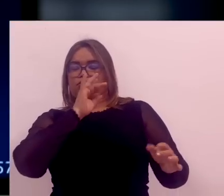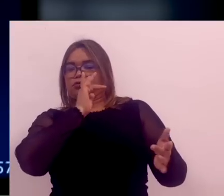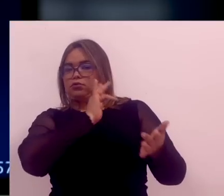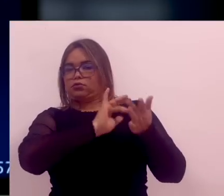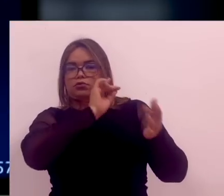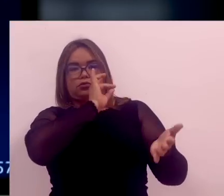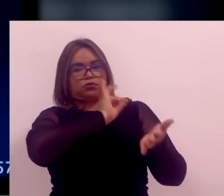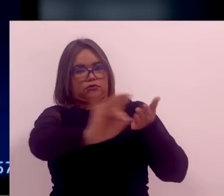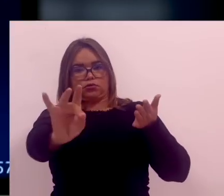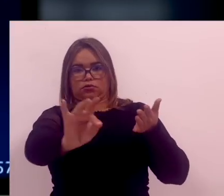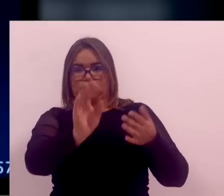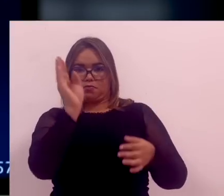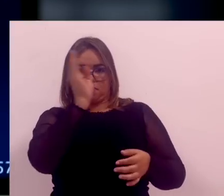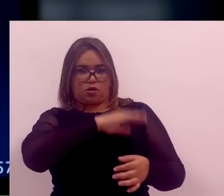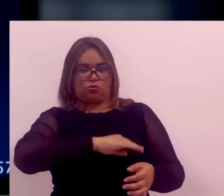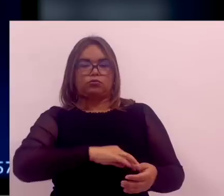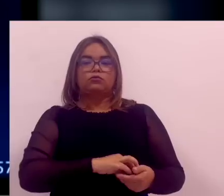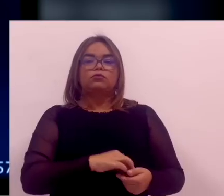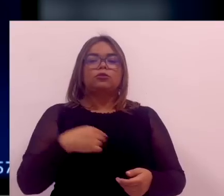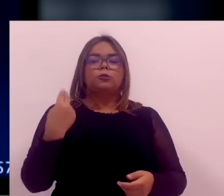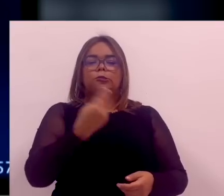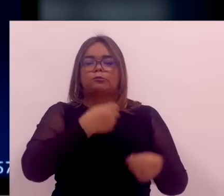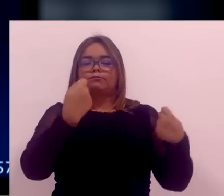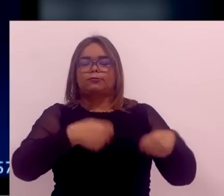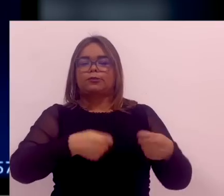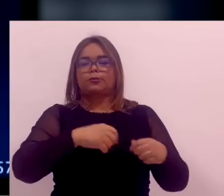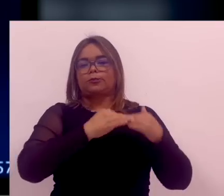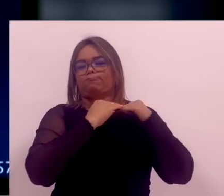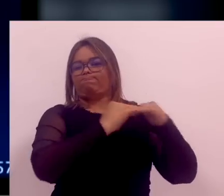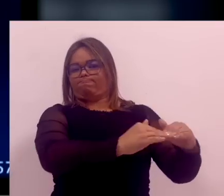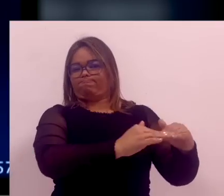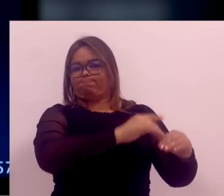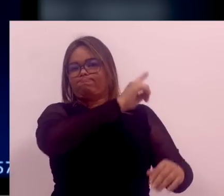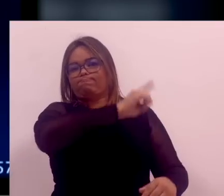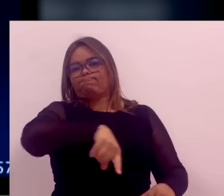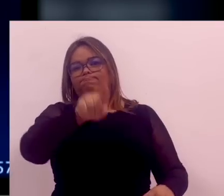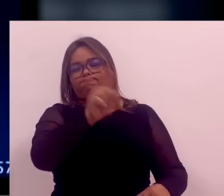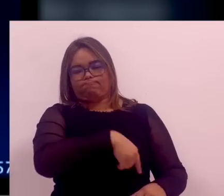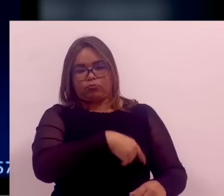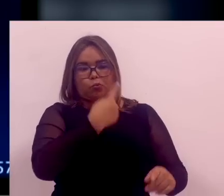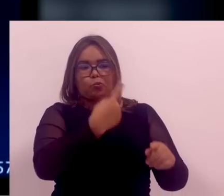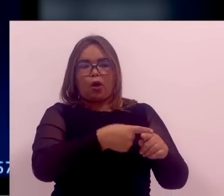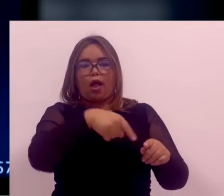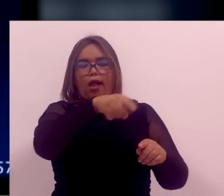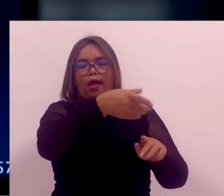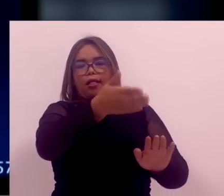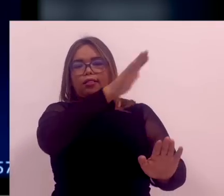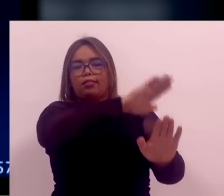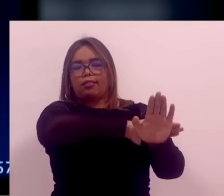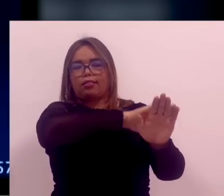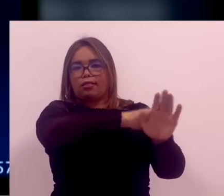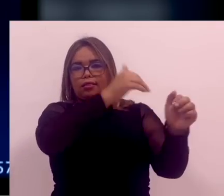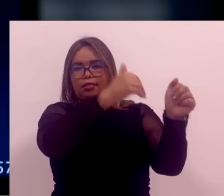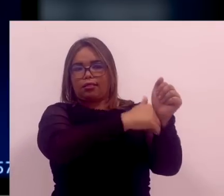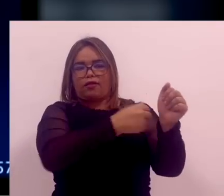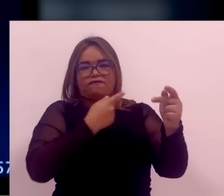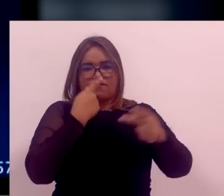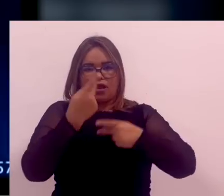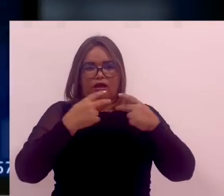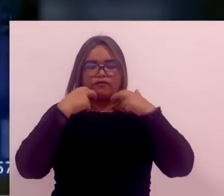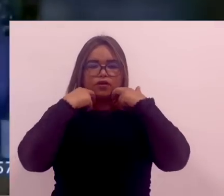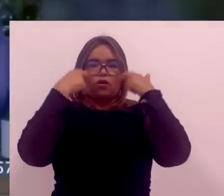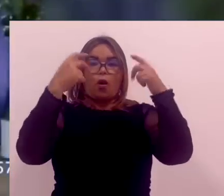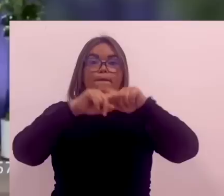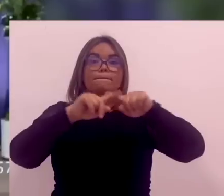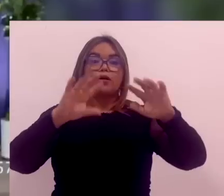trevas. Nós precisamos reprová-las, porque o que eles fazem em oculto, o só referir é vergonha. Mas